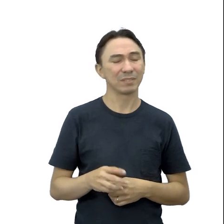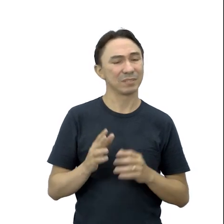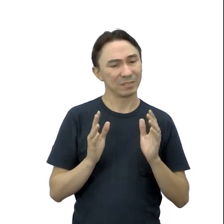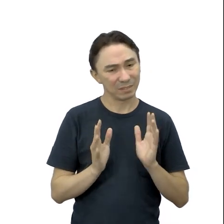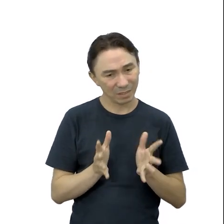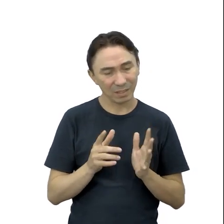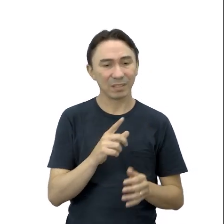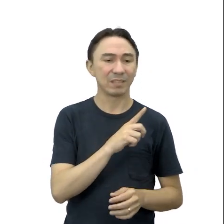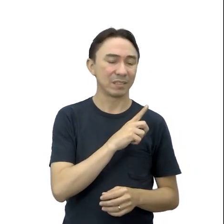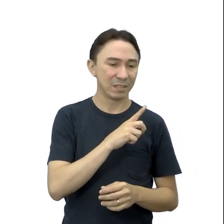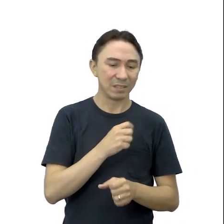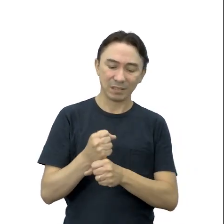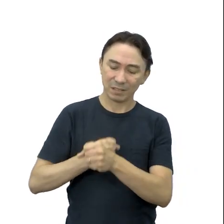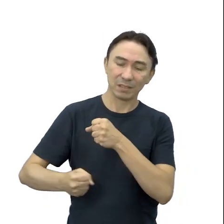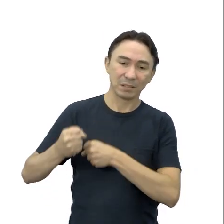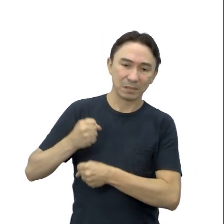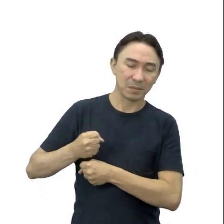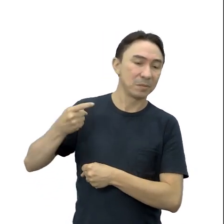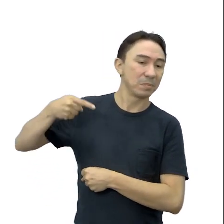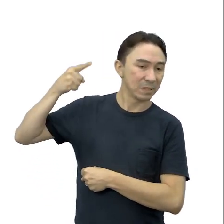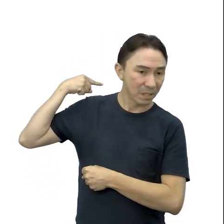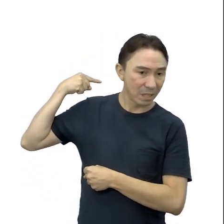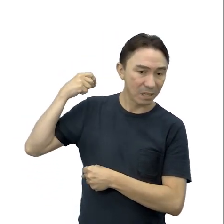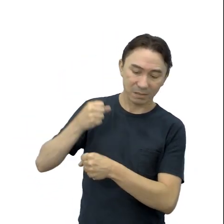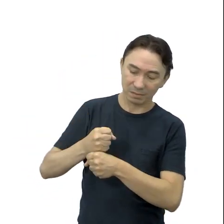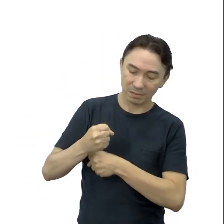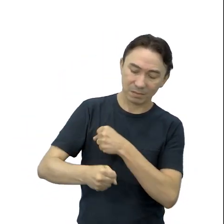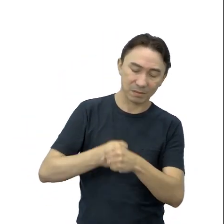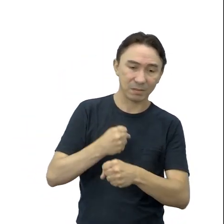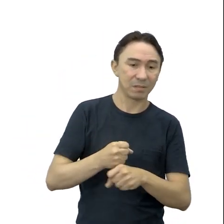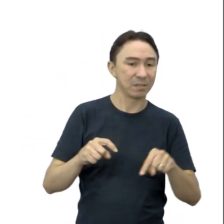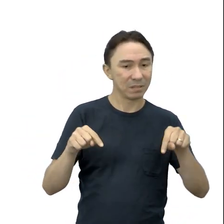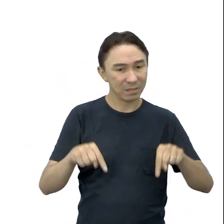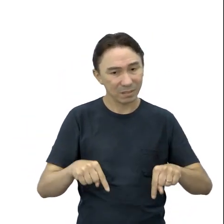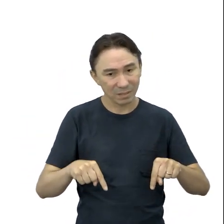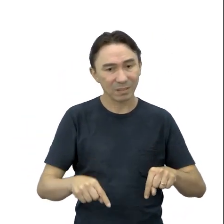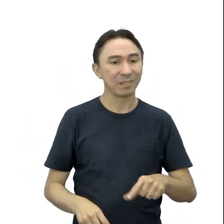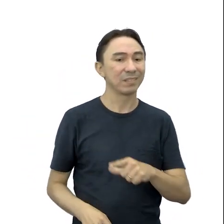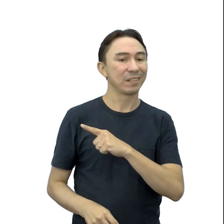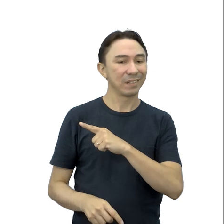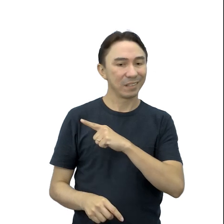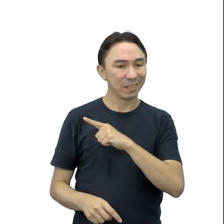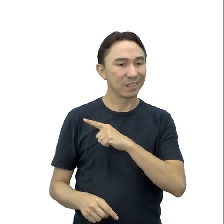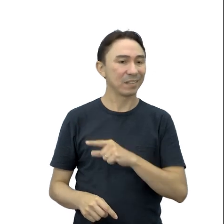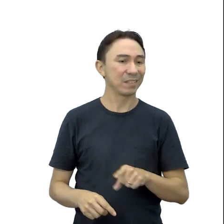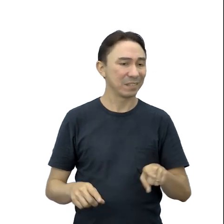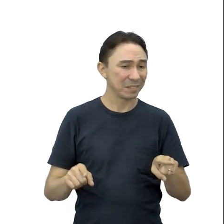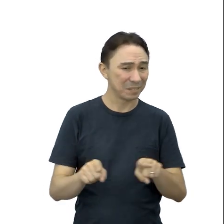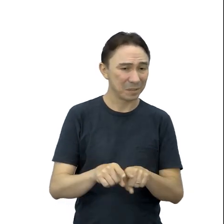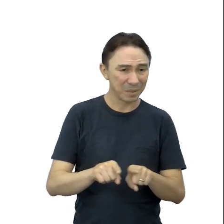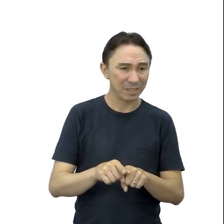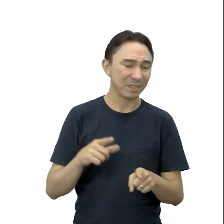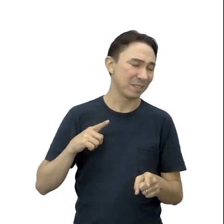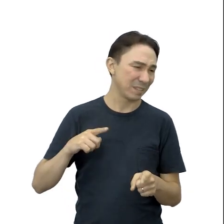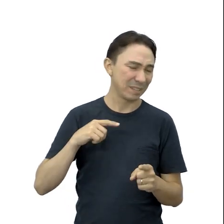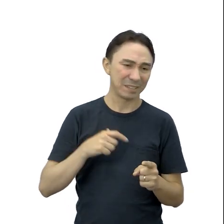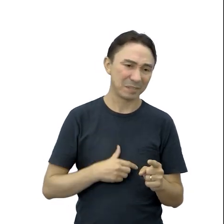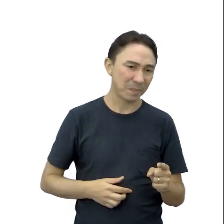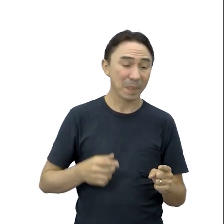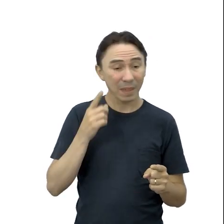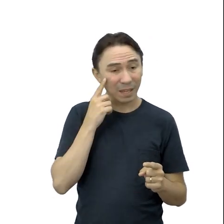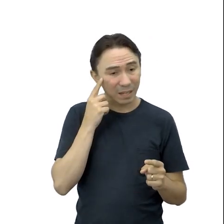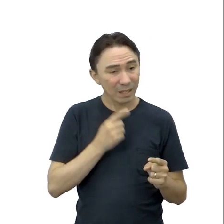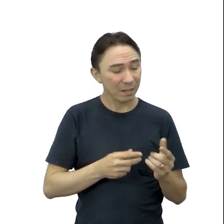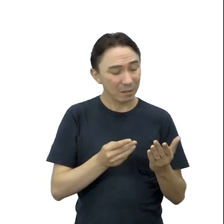ano passado, desse ano, dos estudantes, os portfólios, muitos professores fazem portfólios, né, durante o